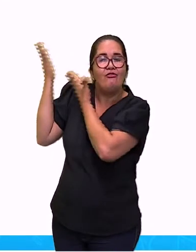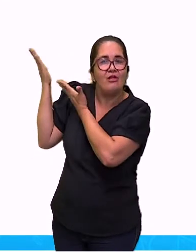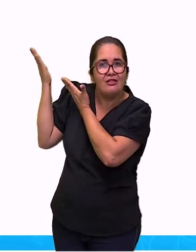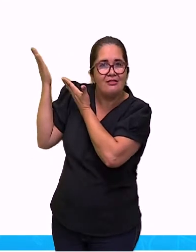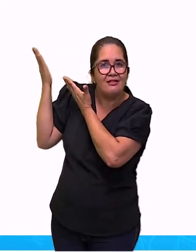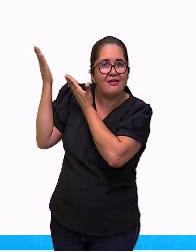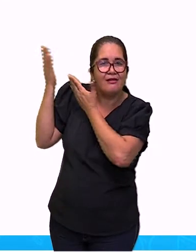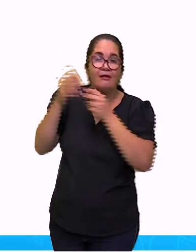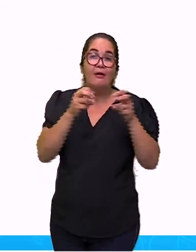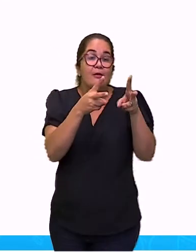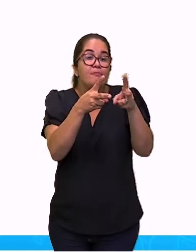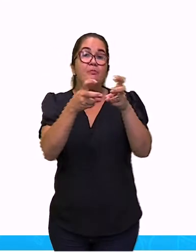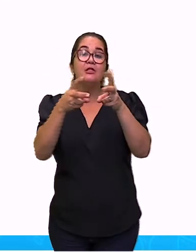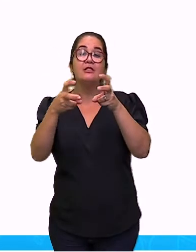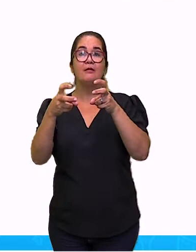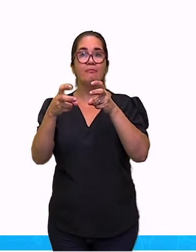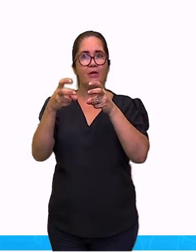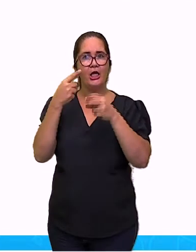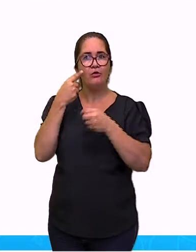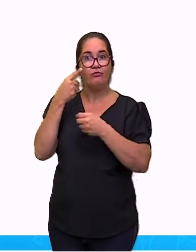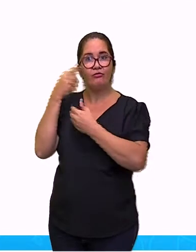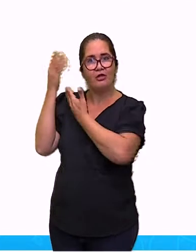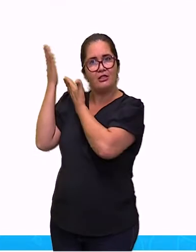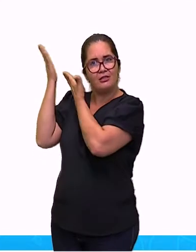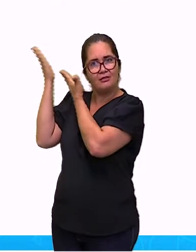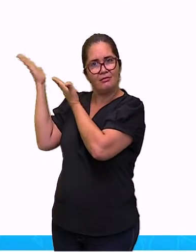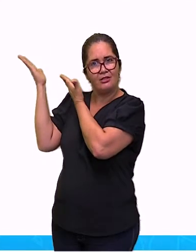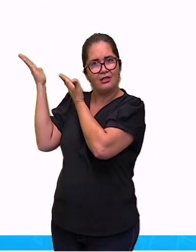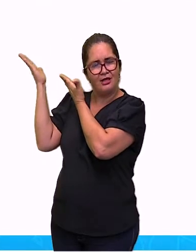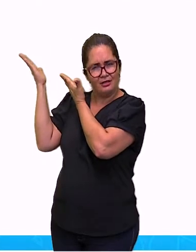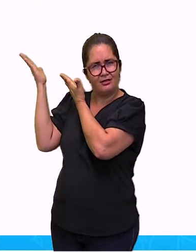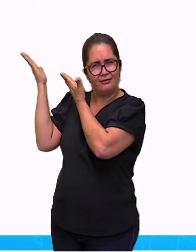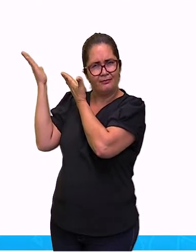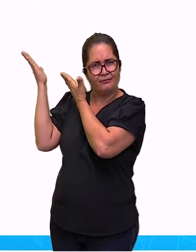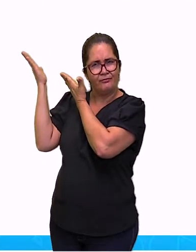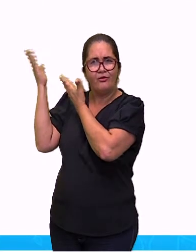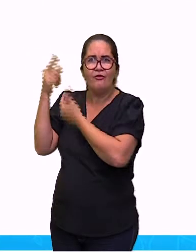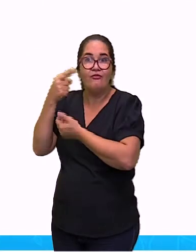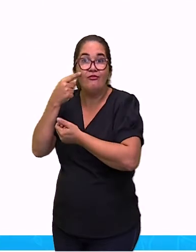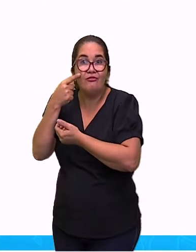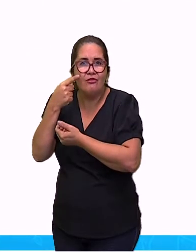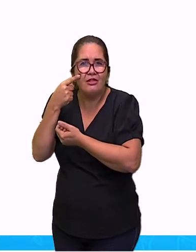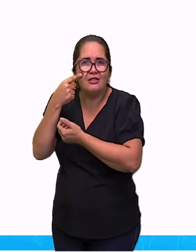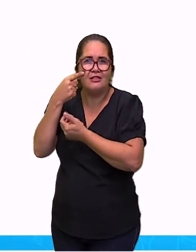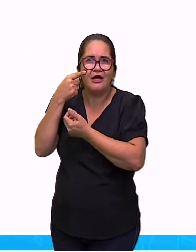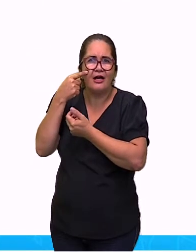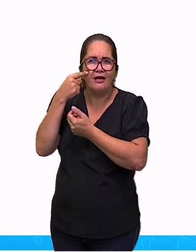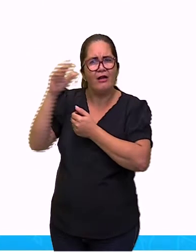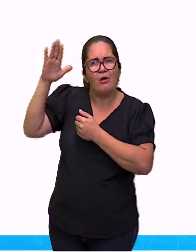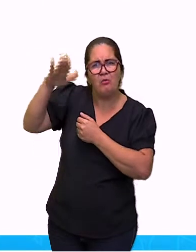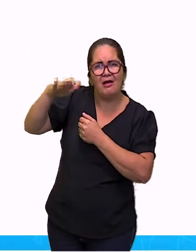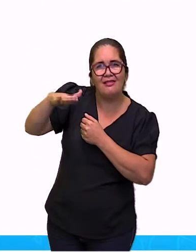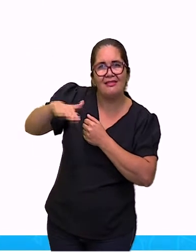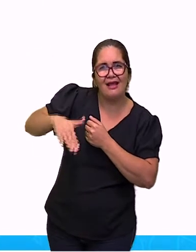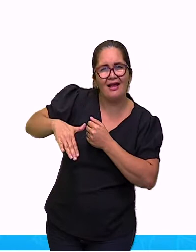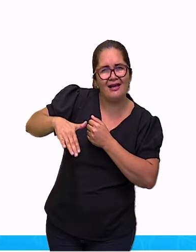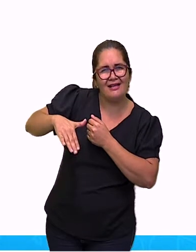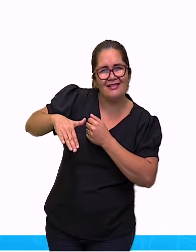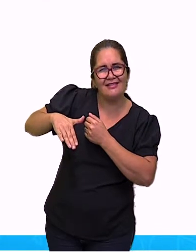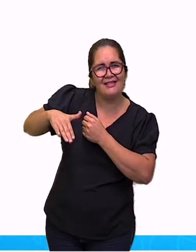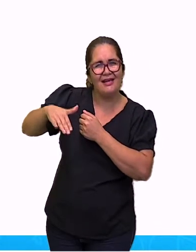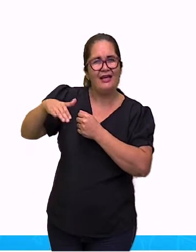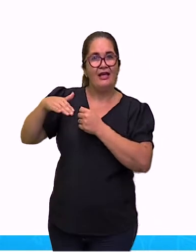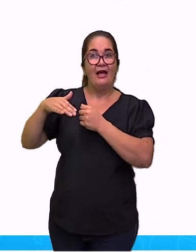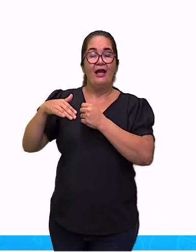ponto. Essa imagem dele mostra aí, olha para vocês verem. Uma tarde, as pessoas passeando, vocês